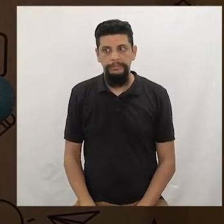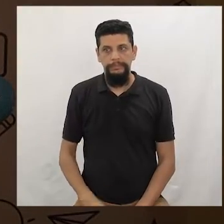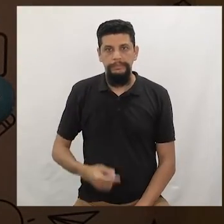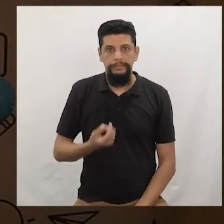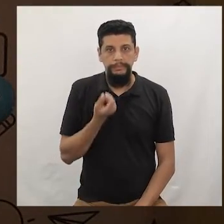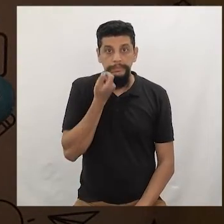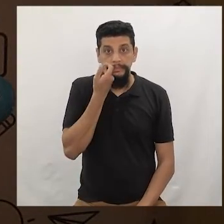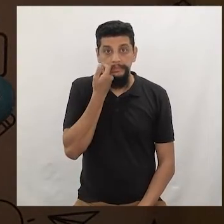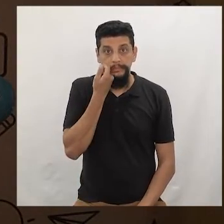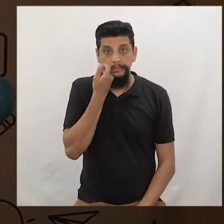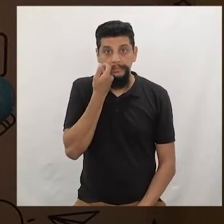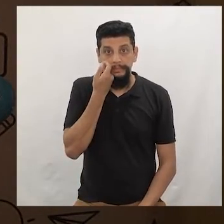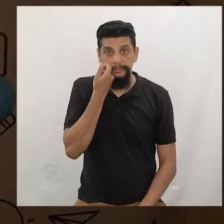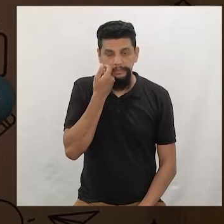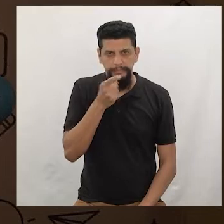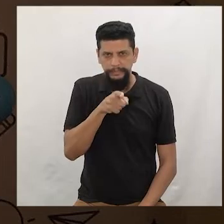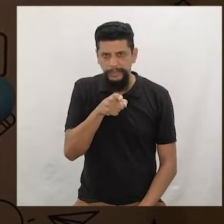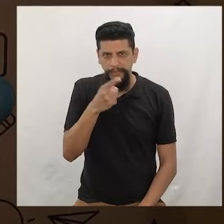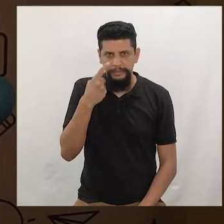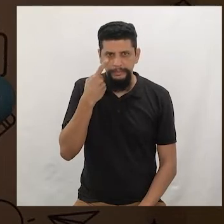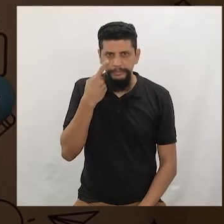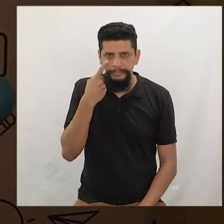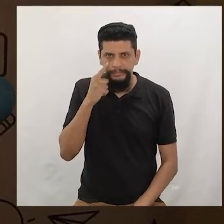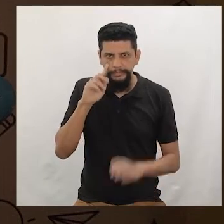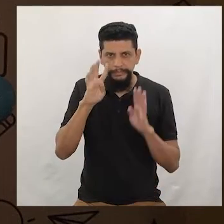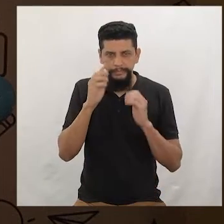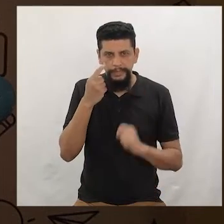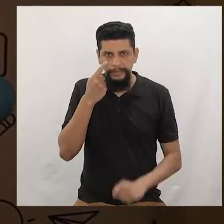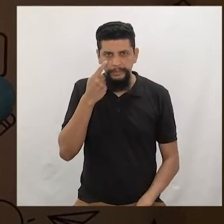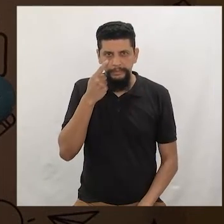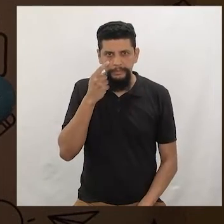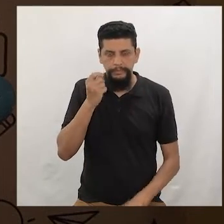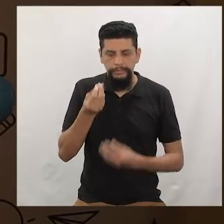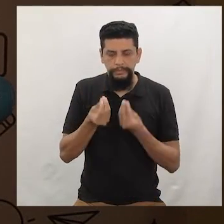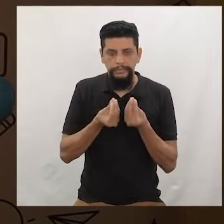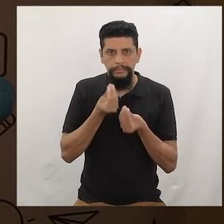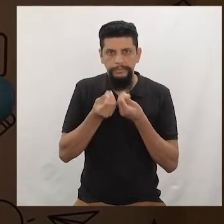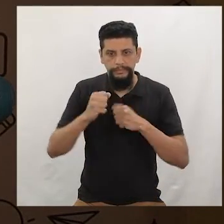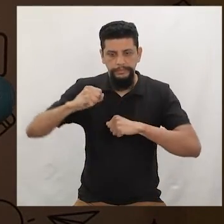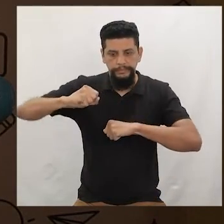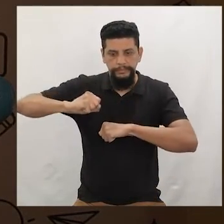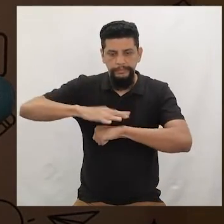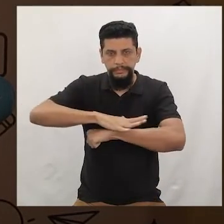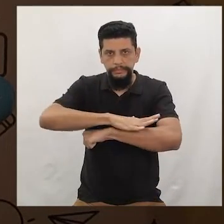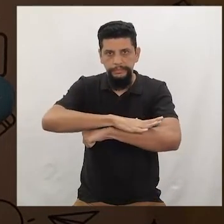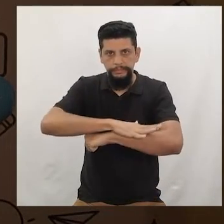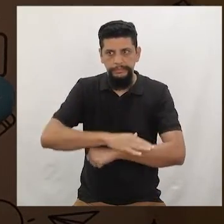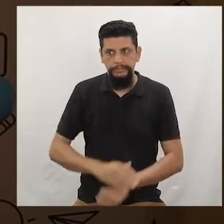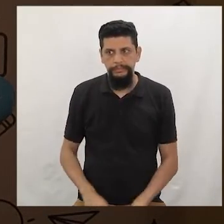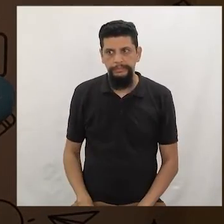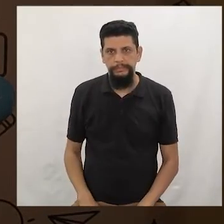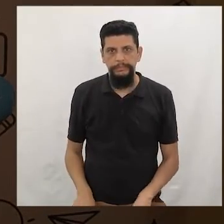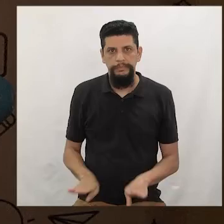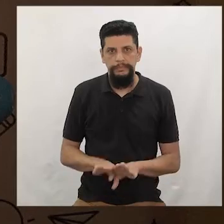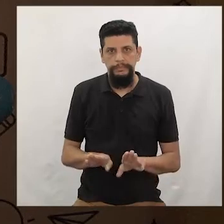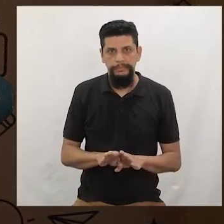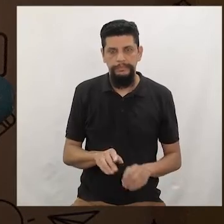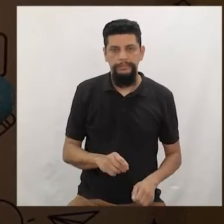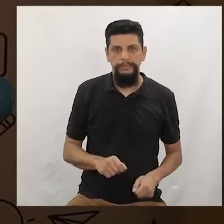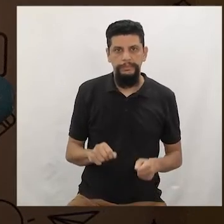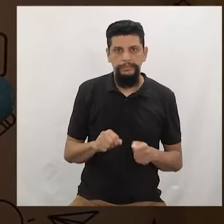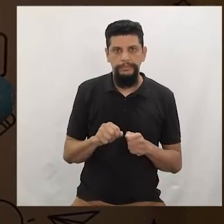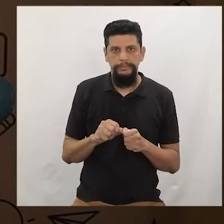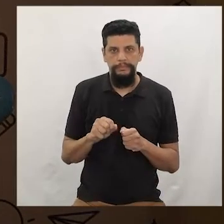De um lápis. Estão vendo o que é uma sombra? E também vamos